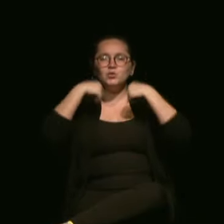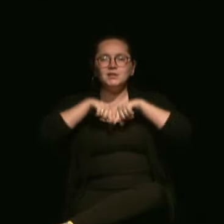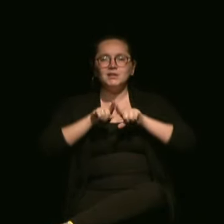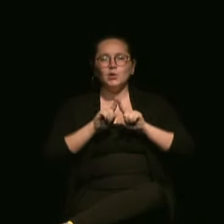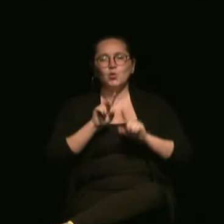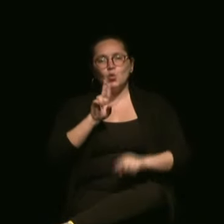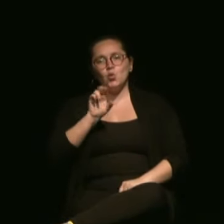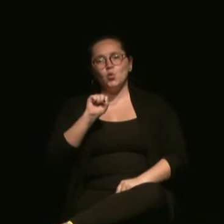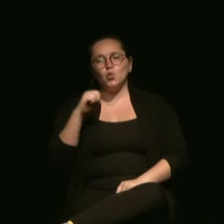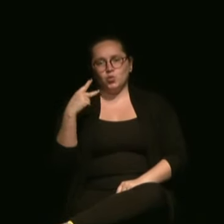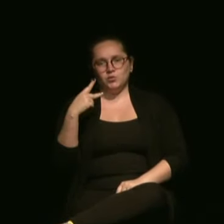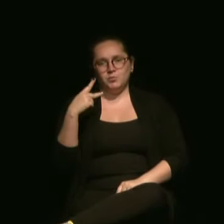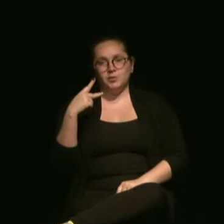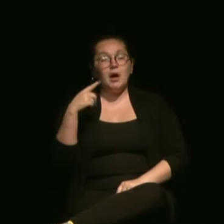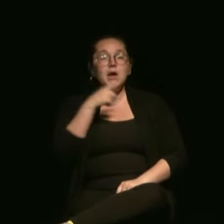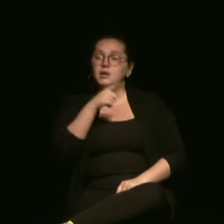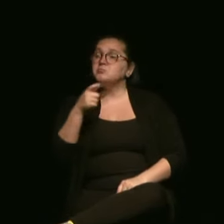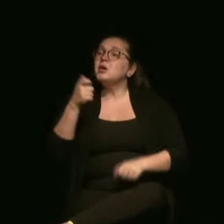dizendo por que